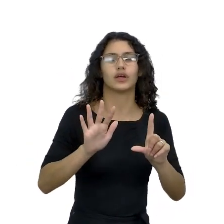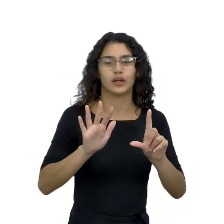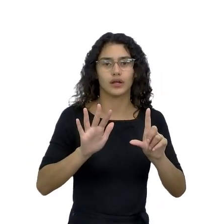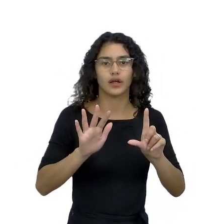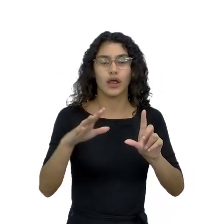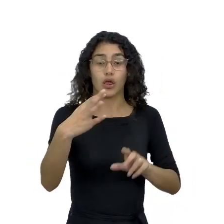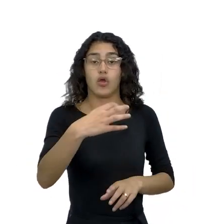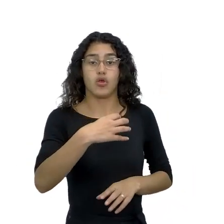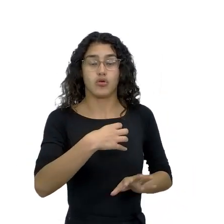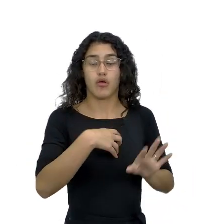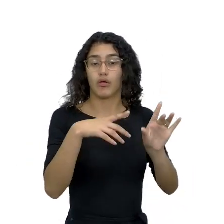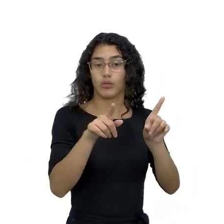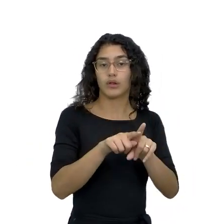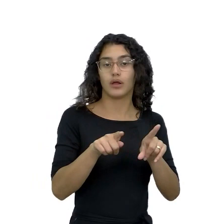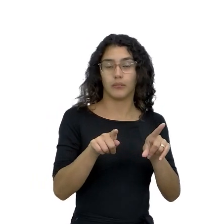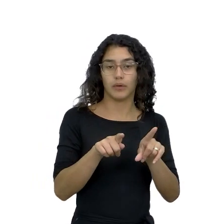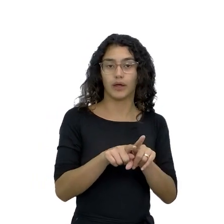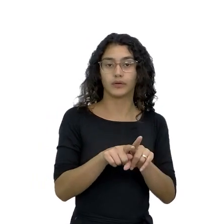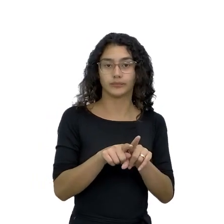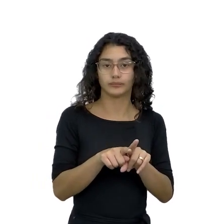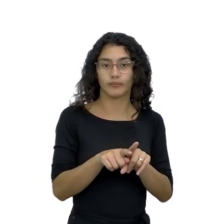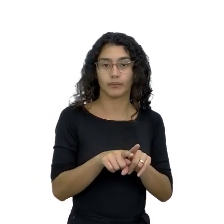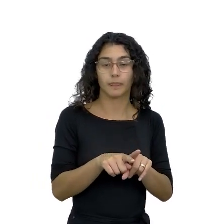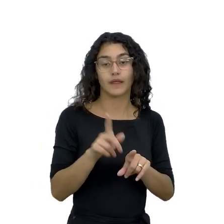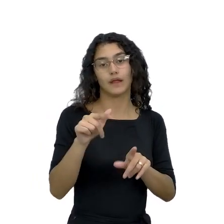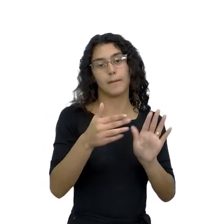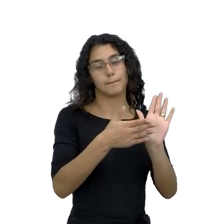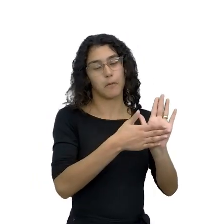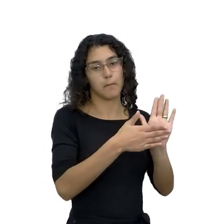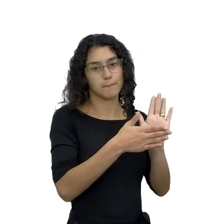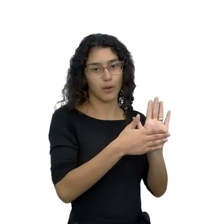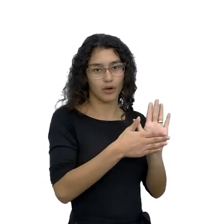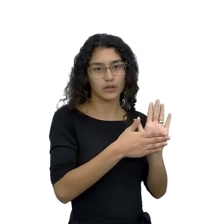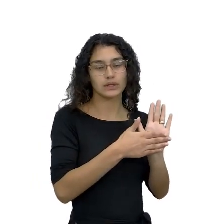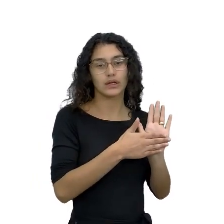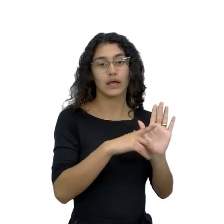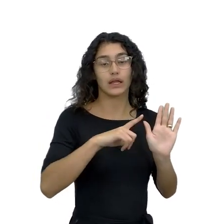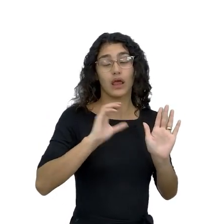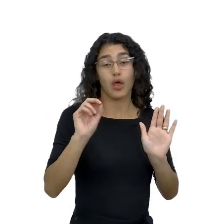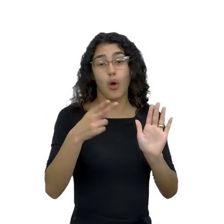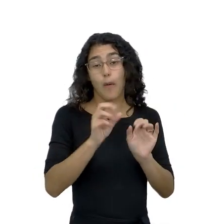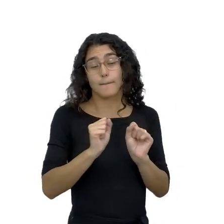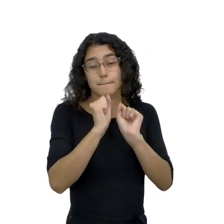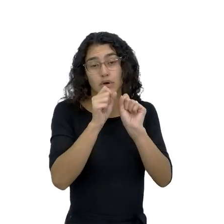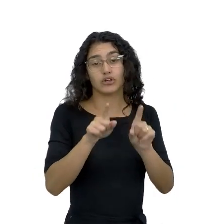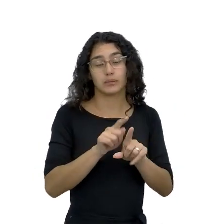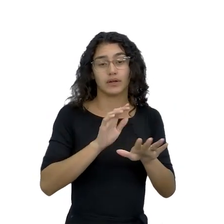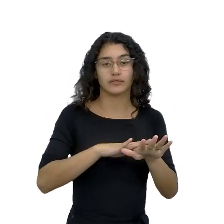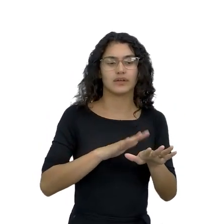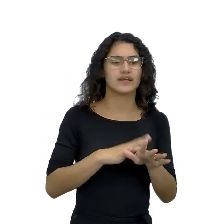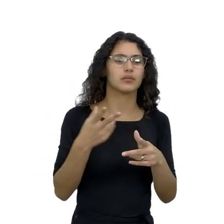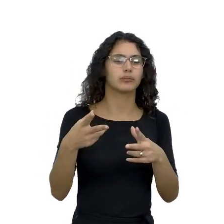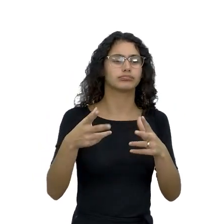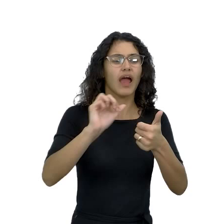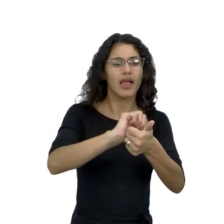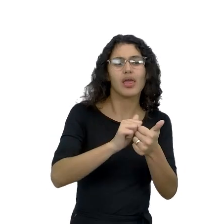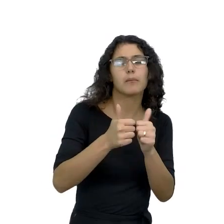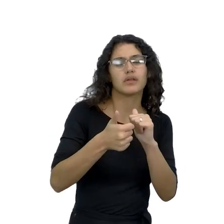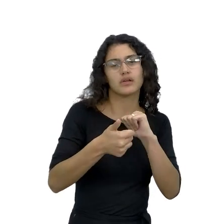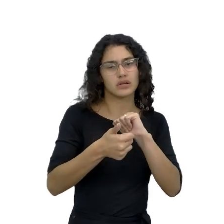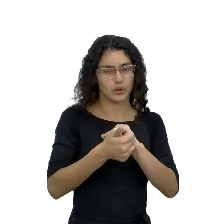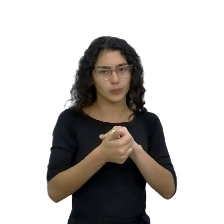e situações que são propostas aqui, ou você pode fazer uma leve